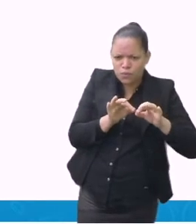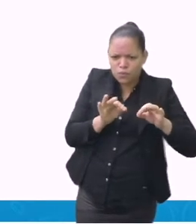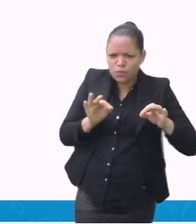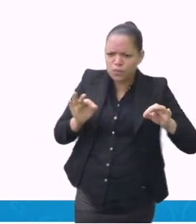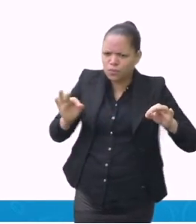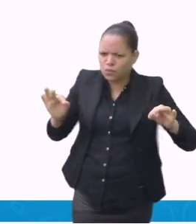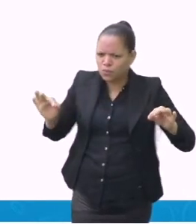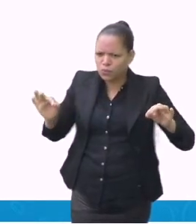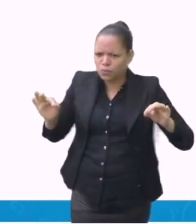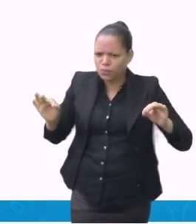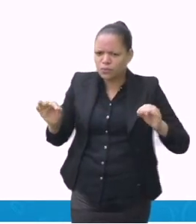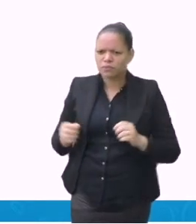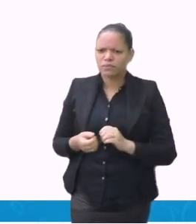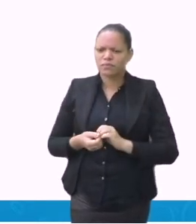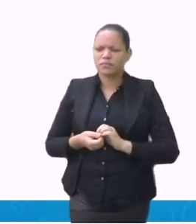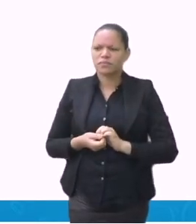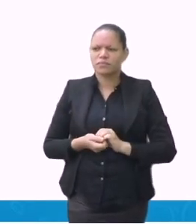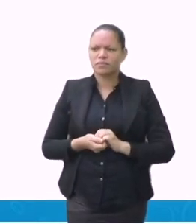Peraí.